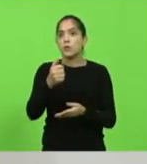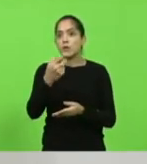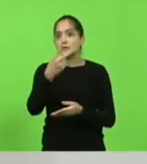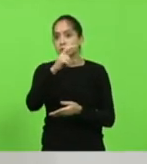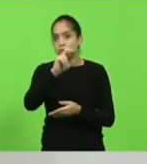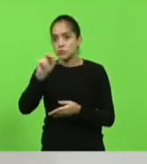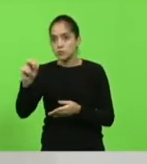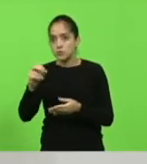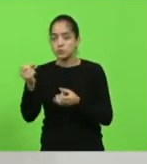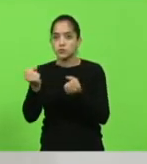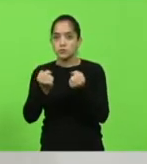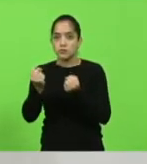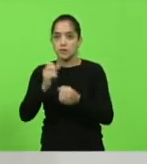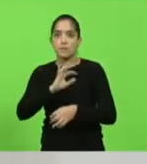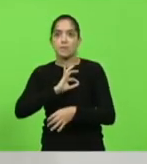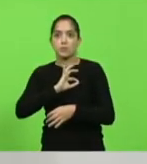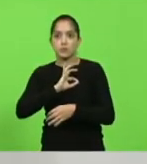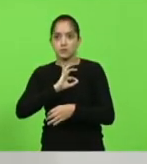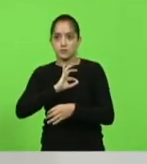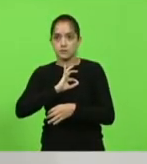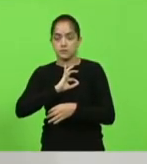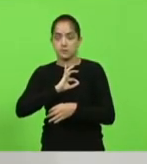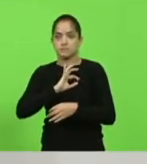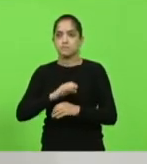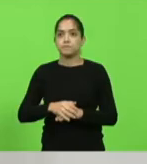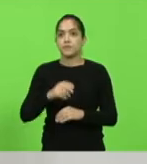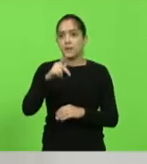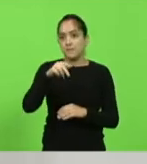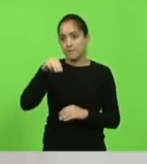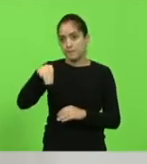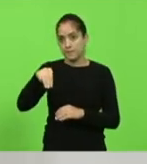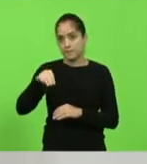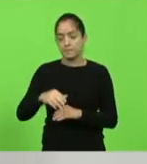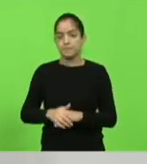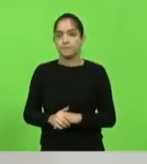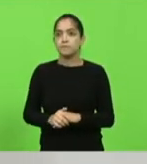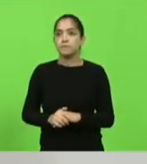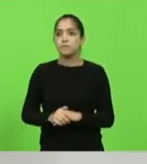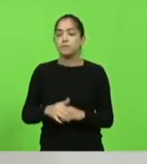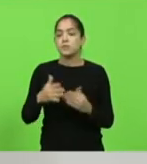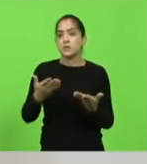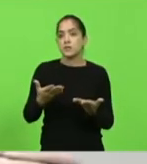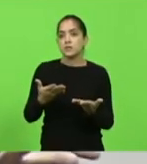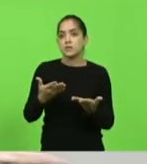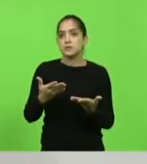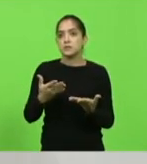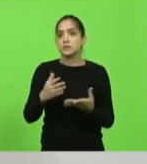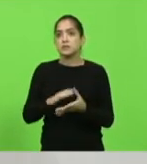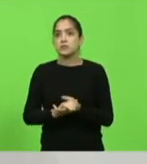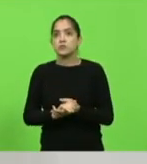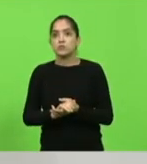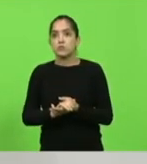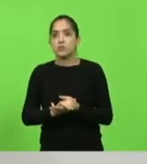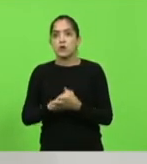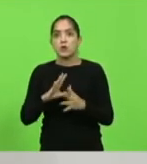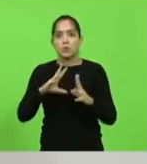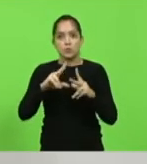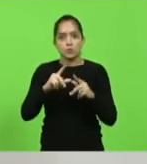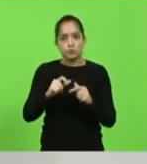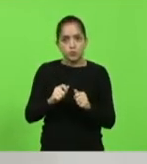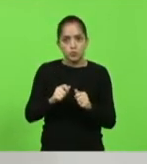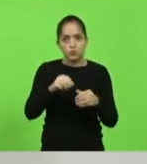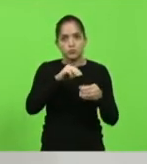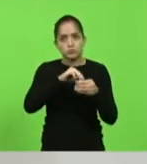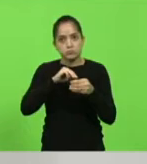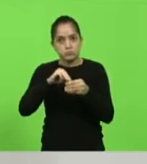viaturas para a polícia militar são acredito que quase todos os